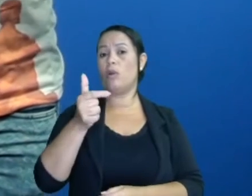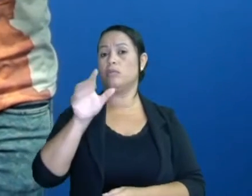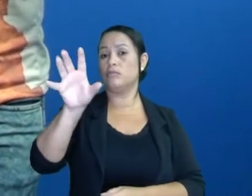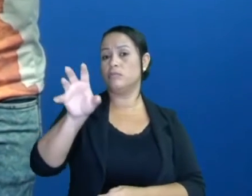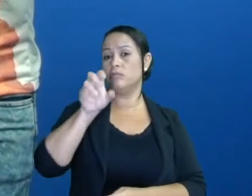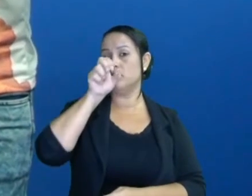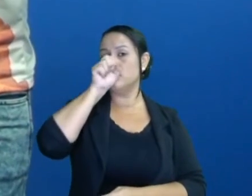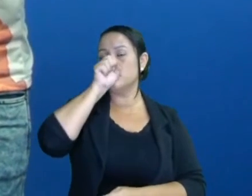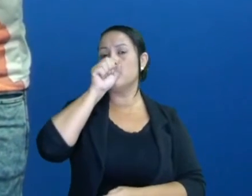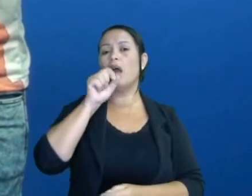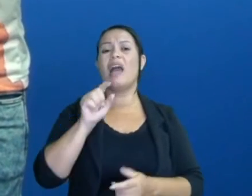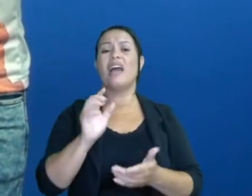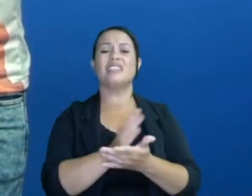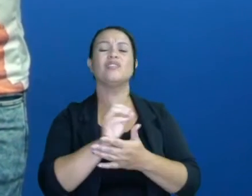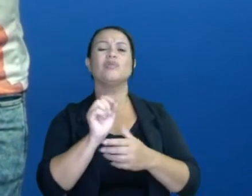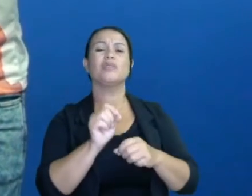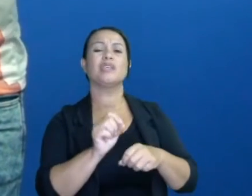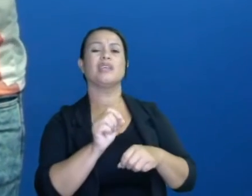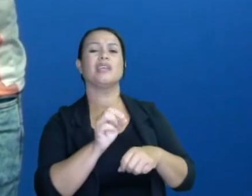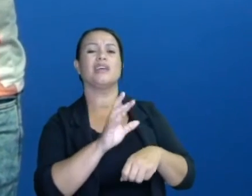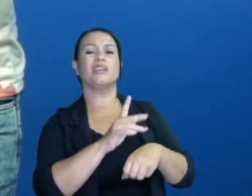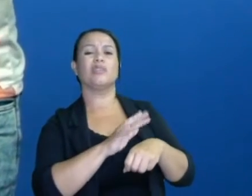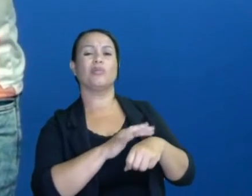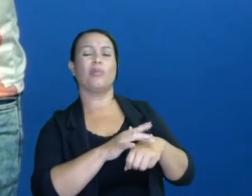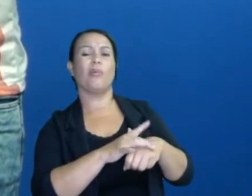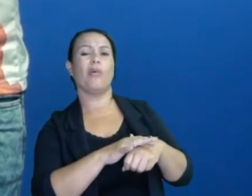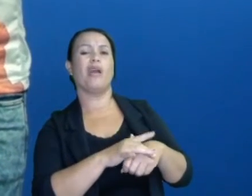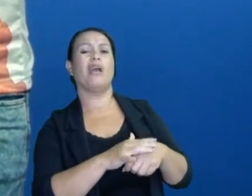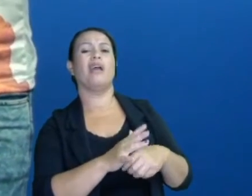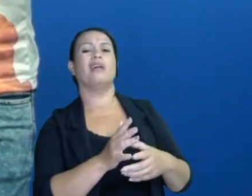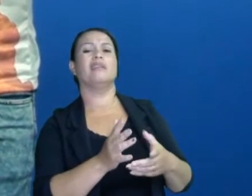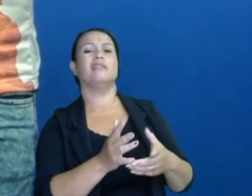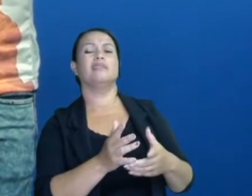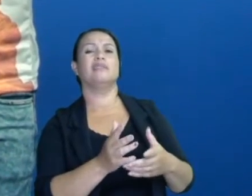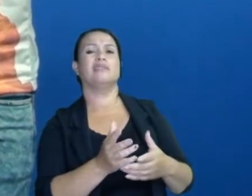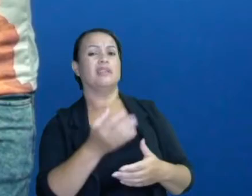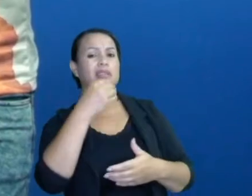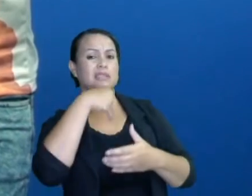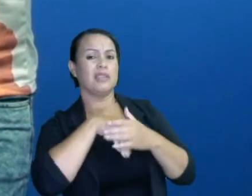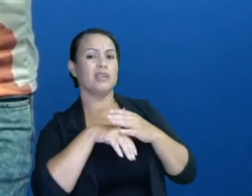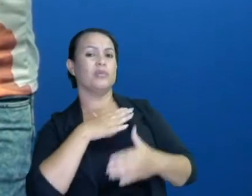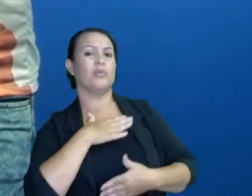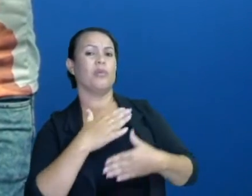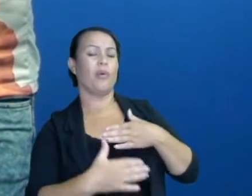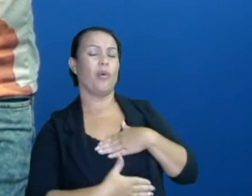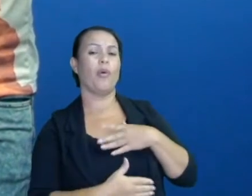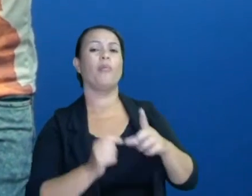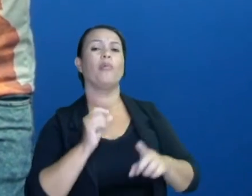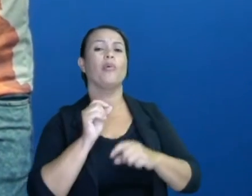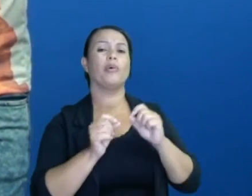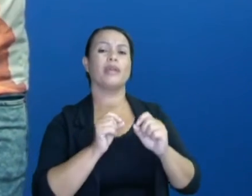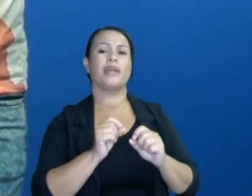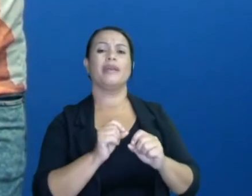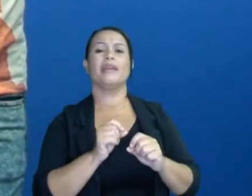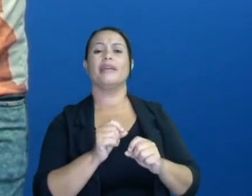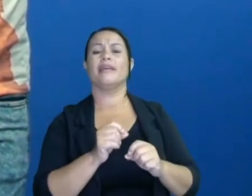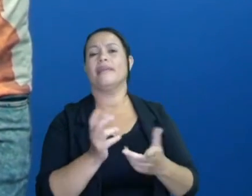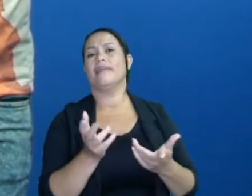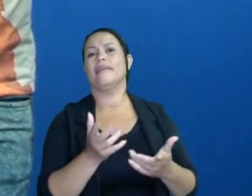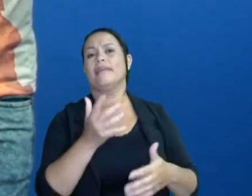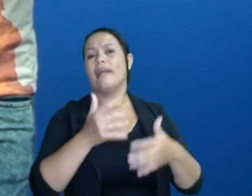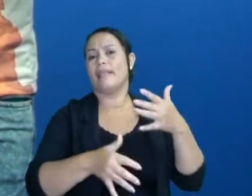exemplo, uma inflamação, uma presença de líquido, um evento uma doença que impeça